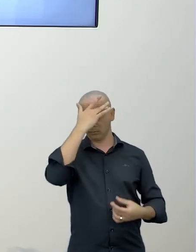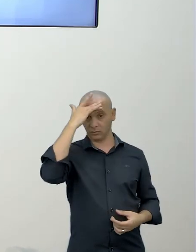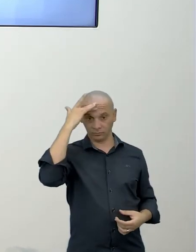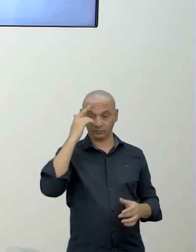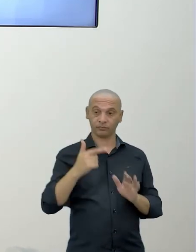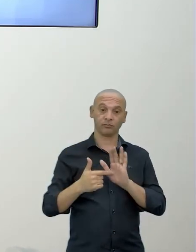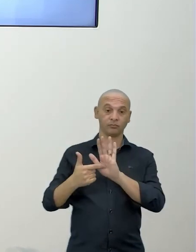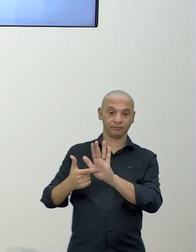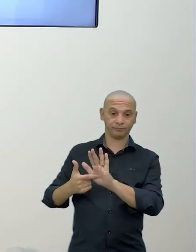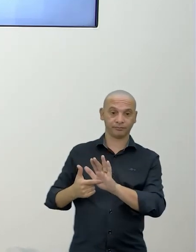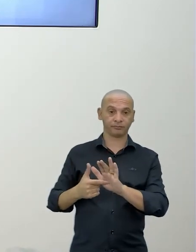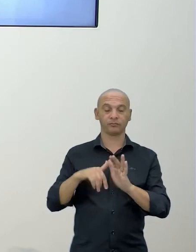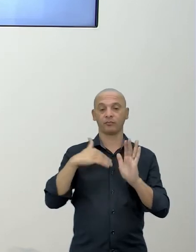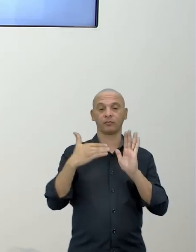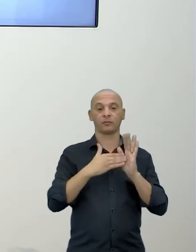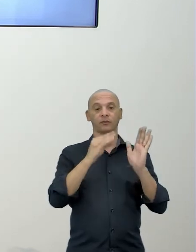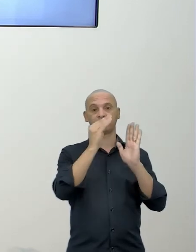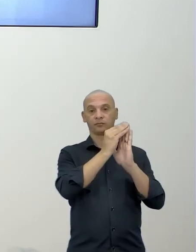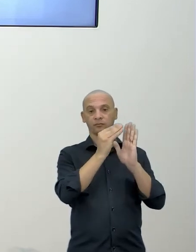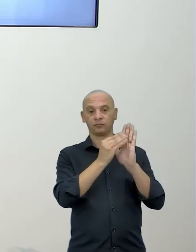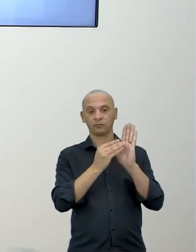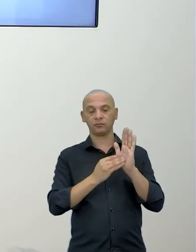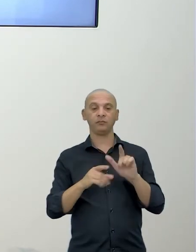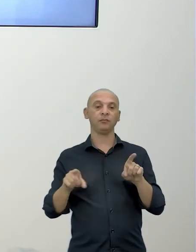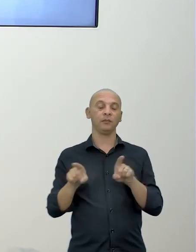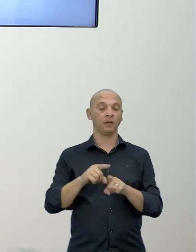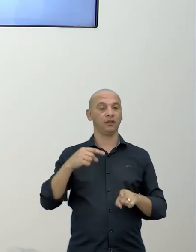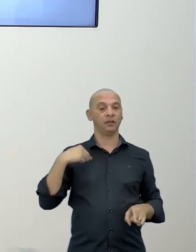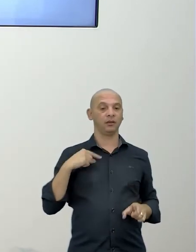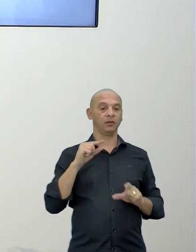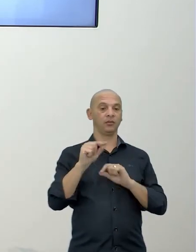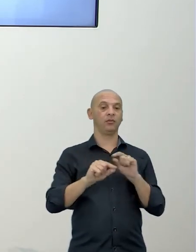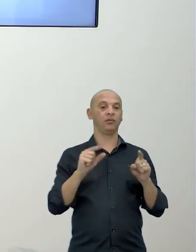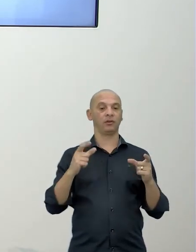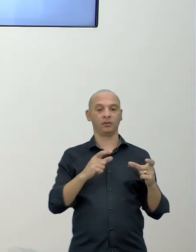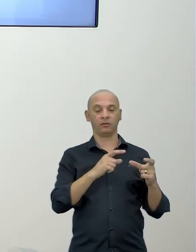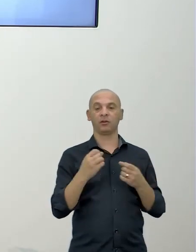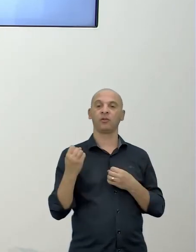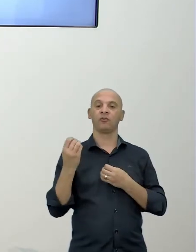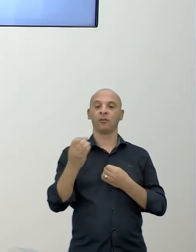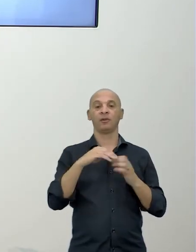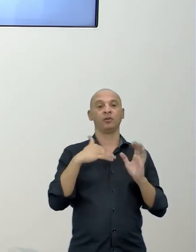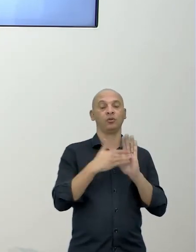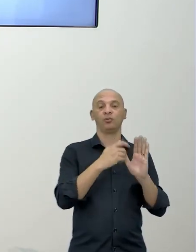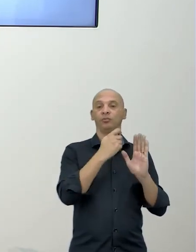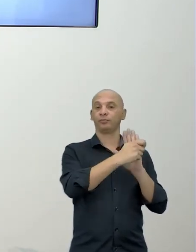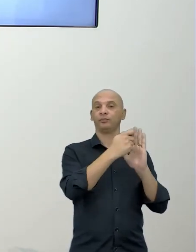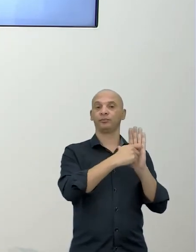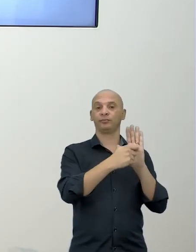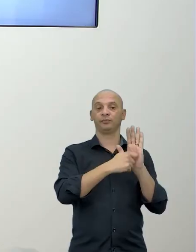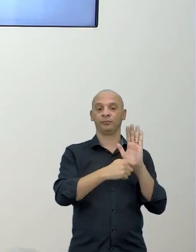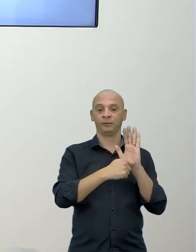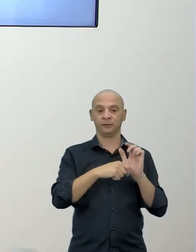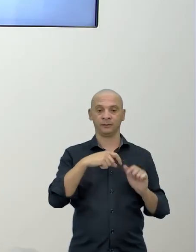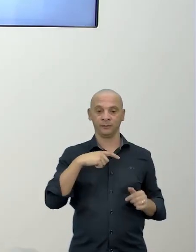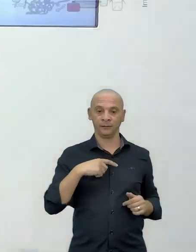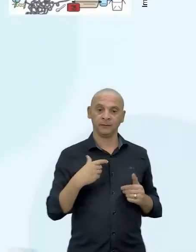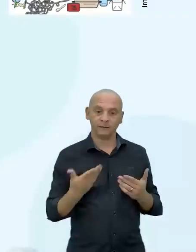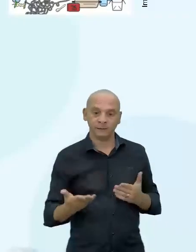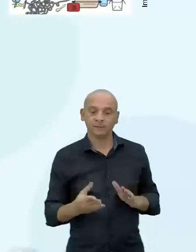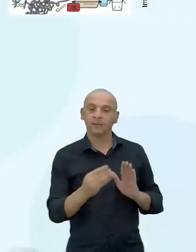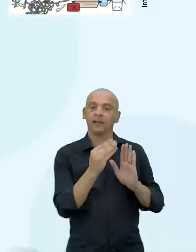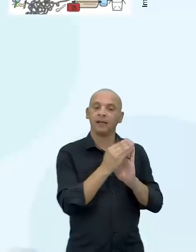pessoas na hora do almoço, porque se eu estou dizendo que é lotado, não adianta eu tirar foto e ter 2 pessoas. Eu tenho que mostrar que tem gente. Tudo isso é o registro. E é